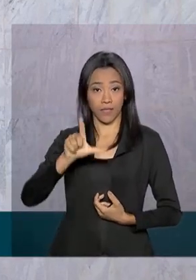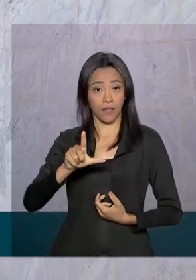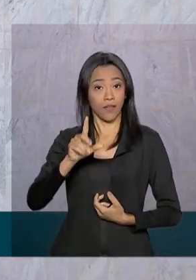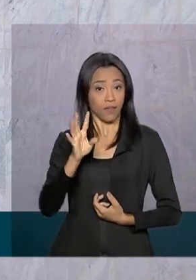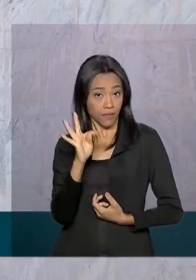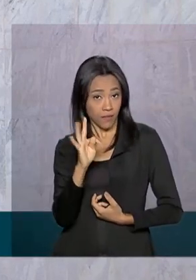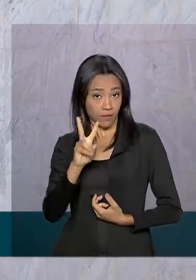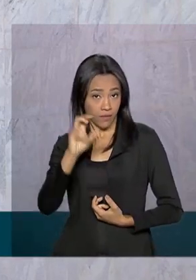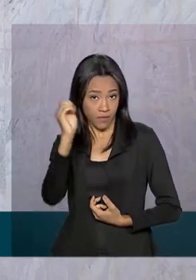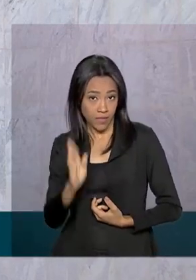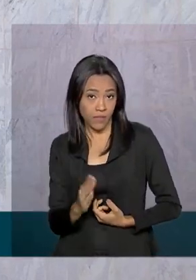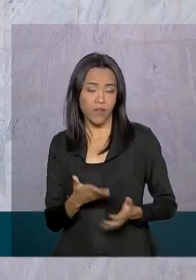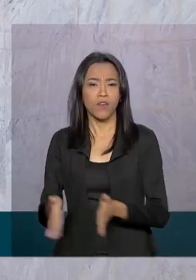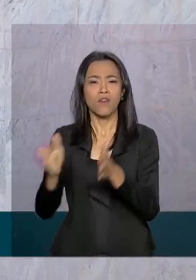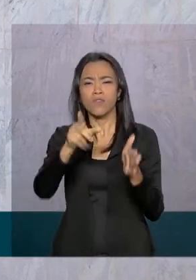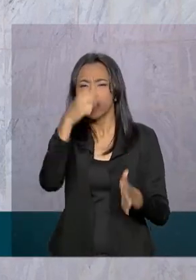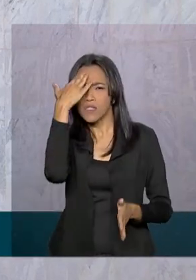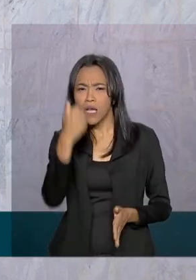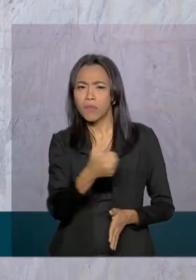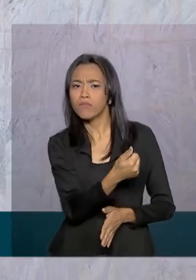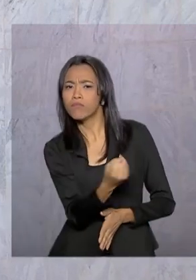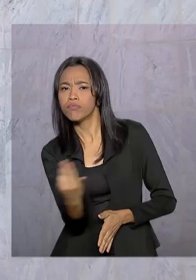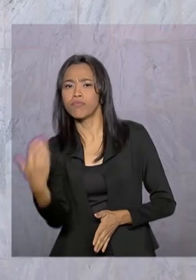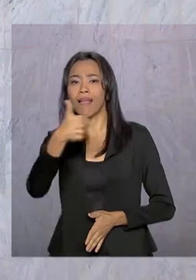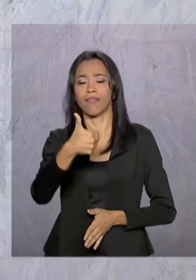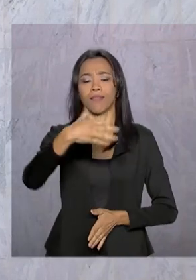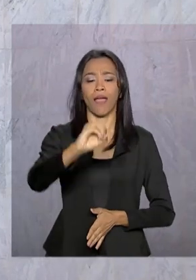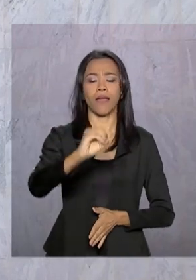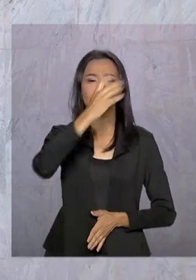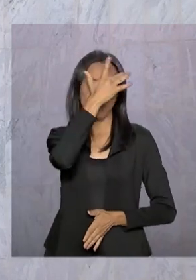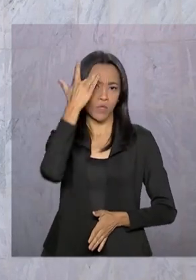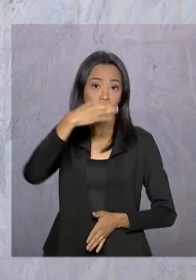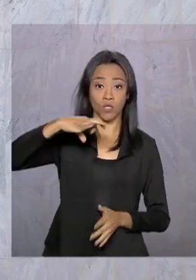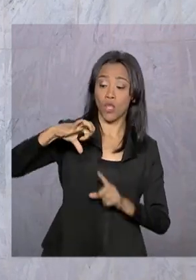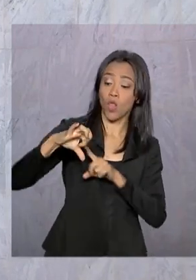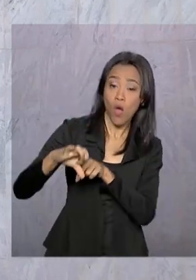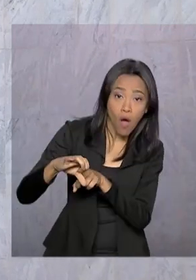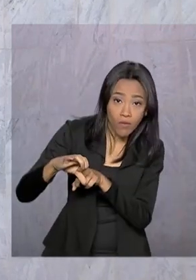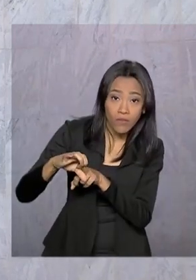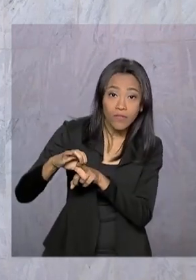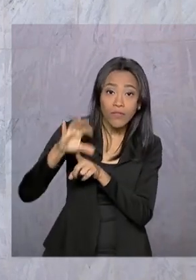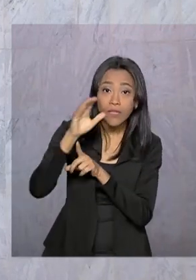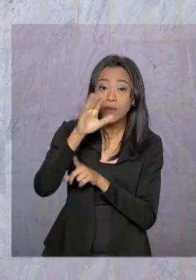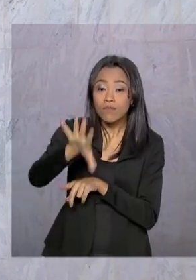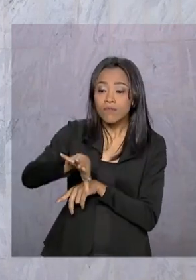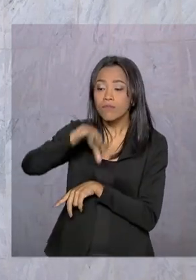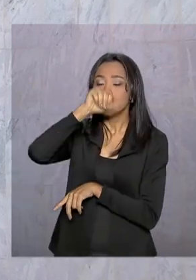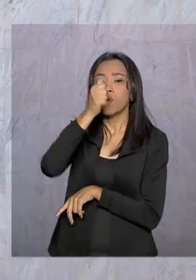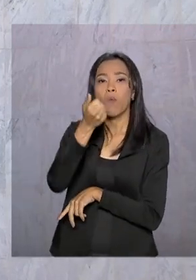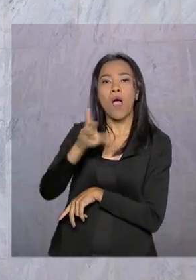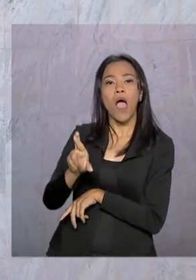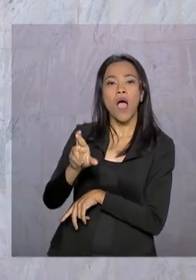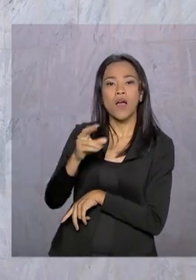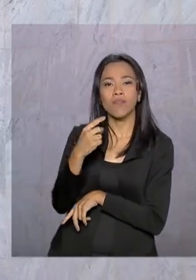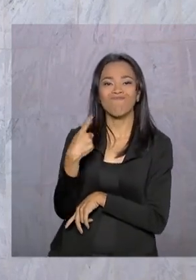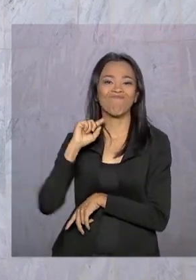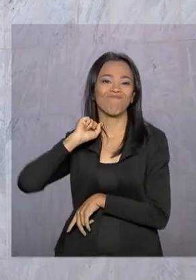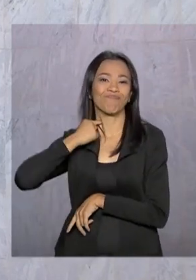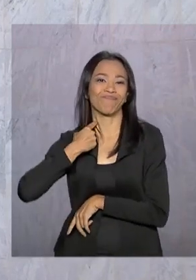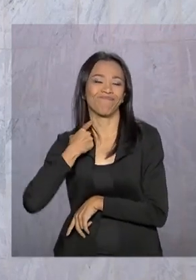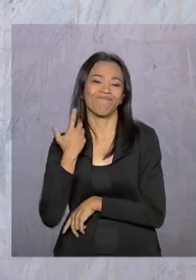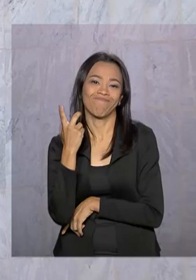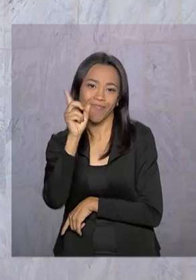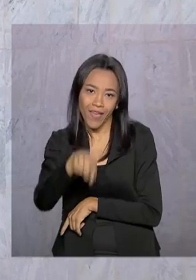que nove de cada dez pessoas em todo o mundo respiram ar poluído pois é esse levantamento da organização